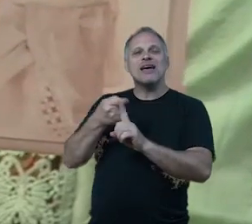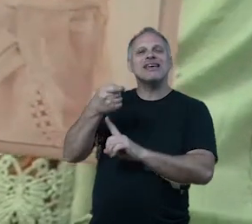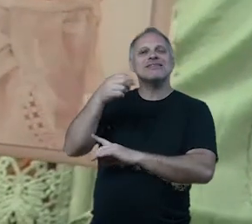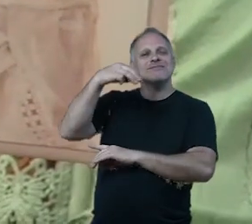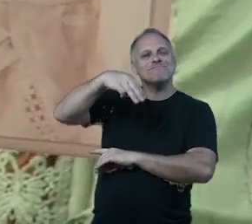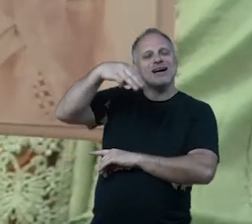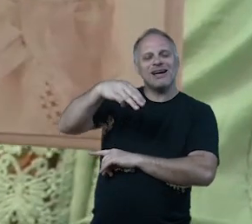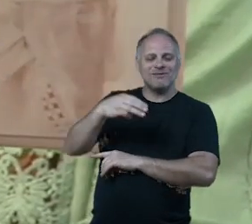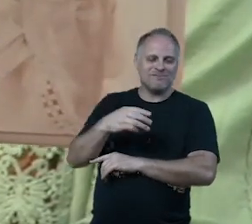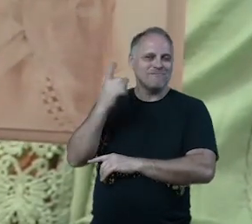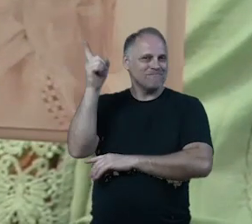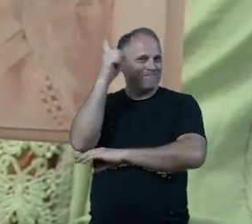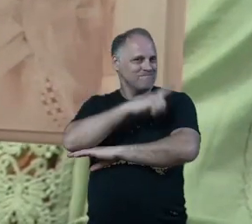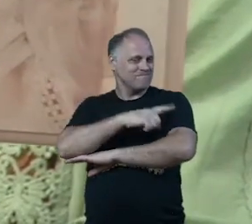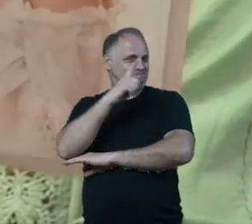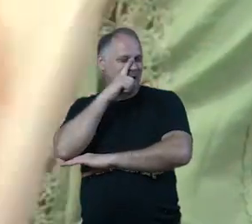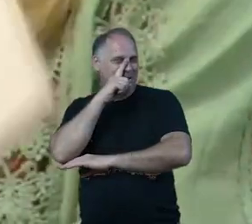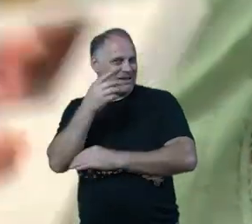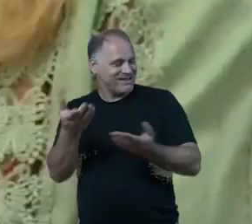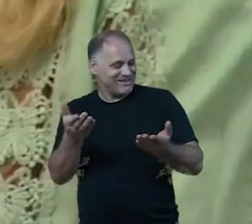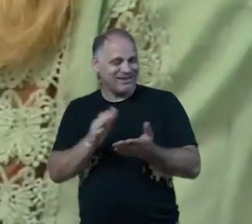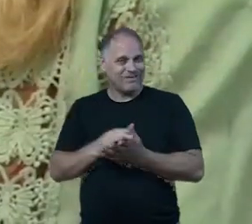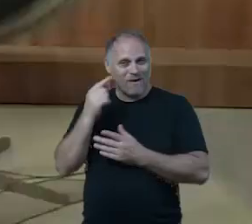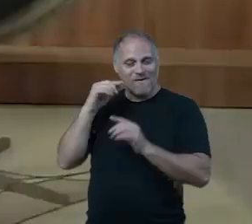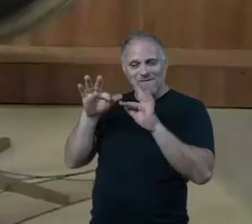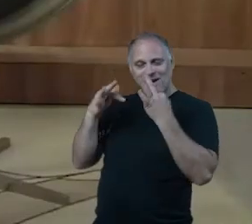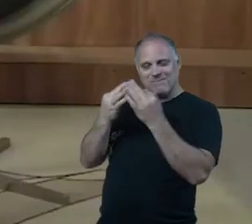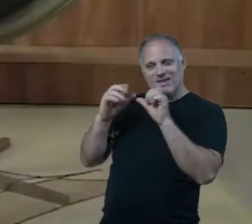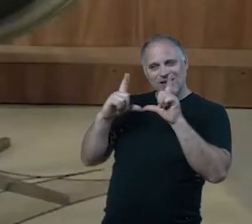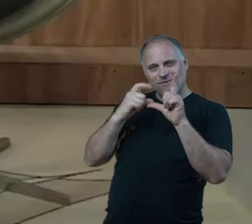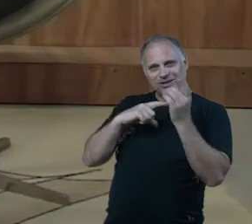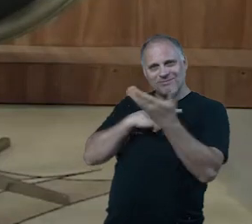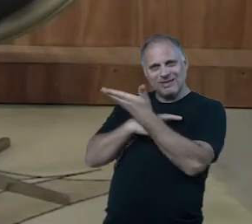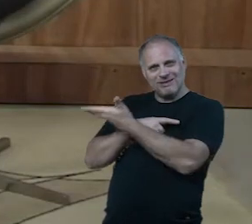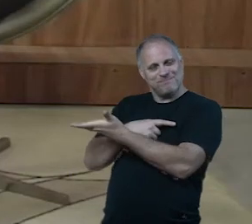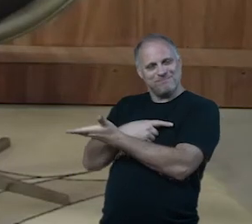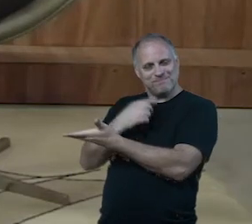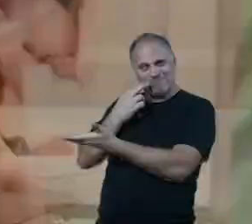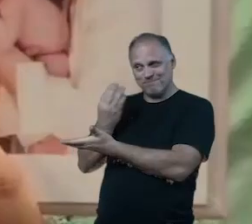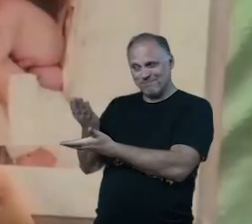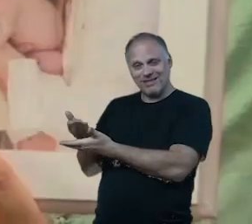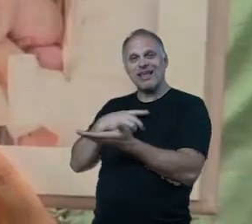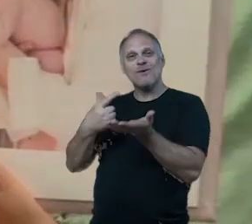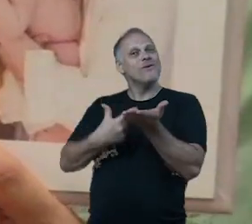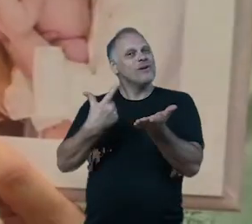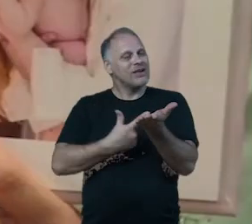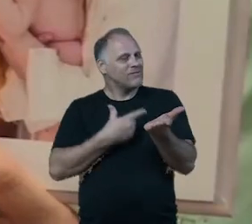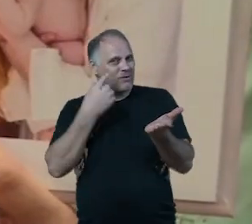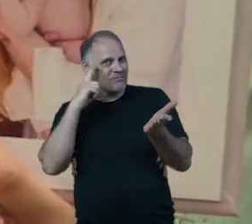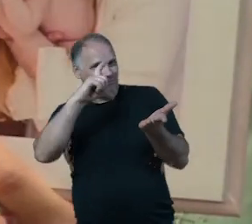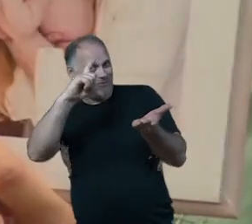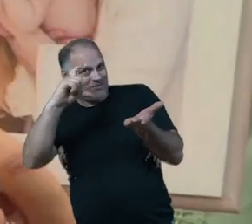gente tem. Olha que bacana as fotos de família que ela trouxe junto. Aqui um livro.